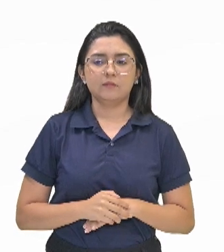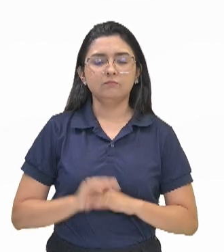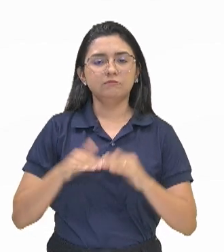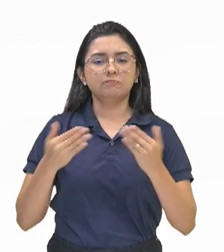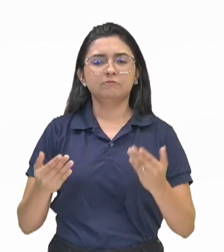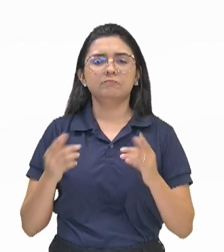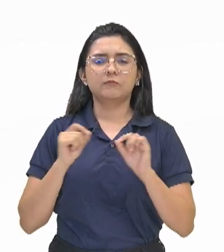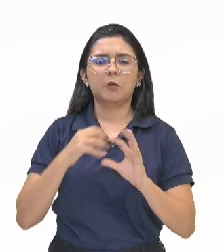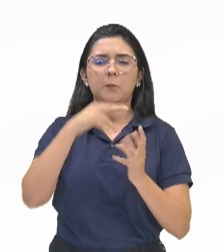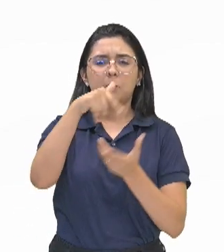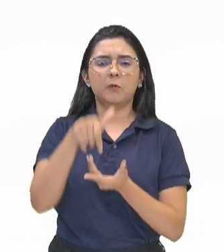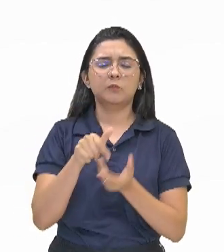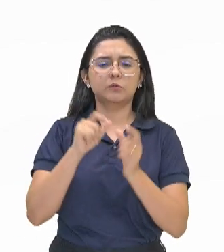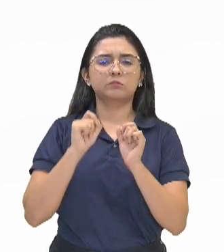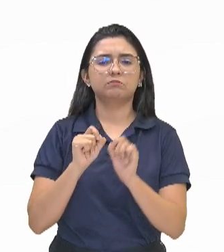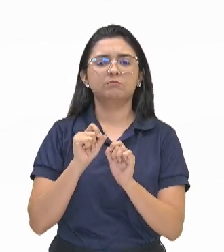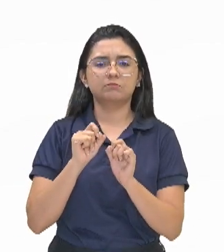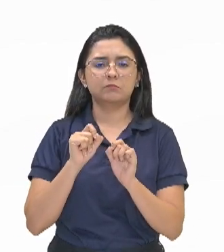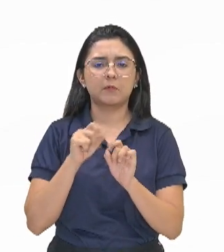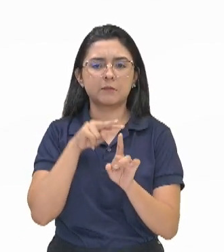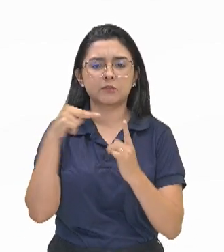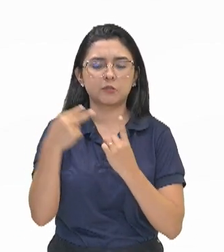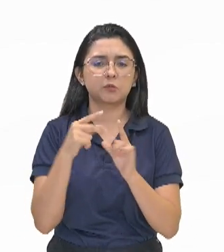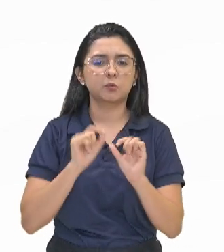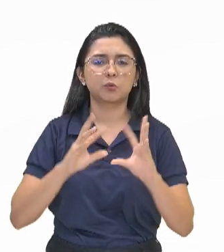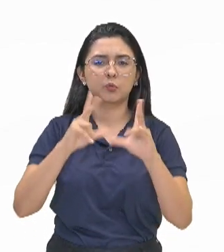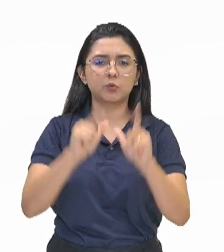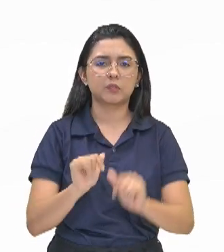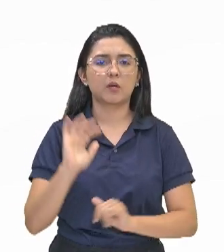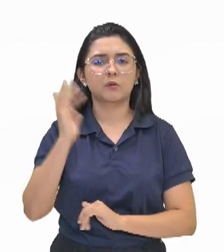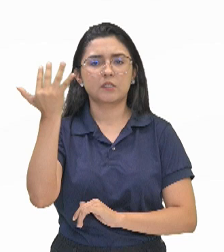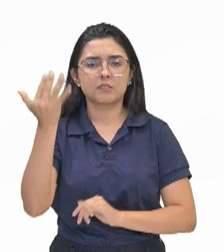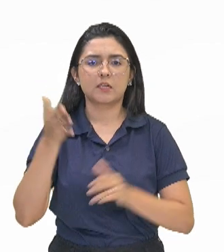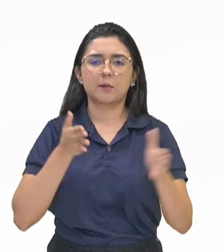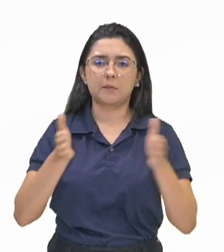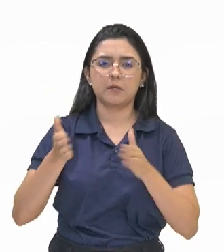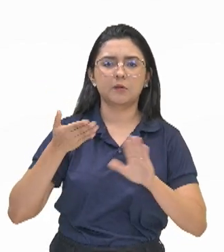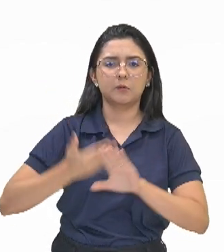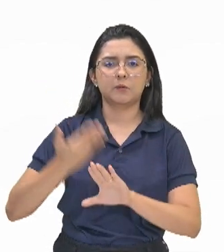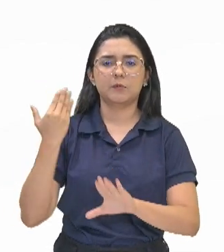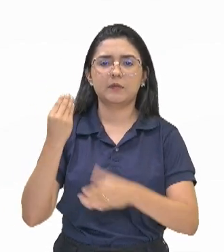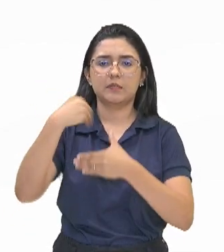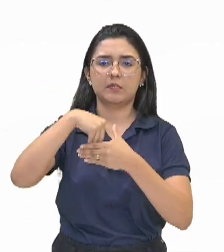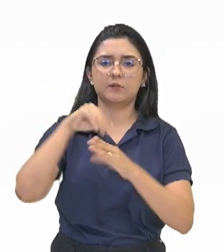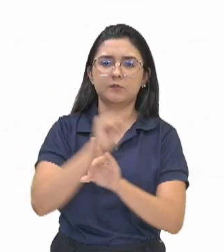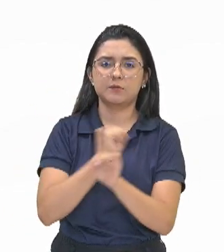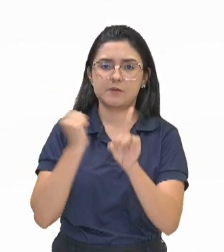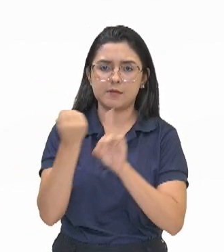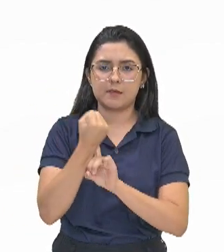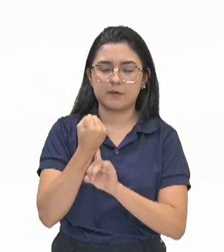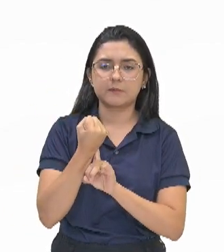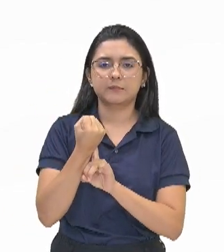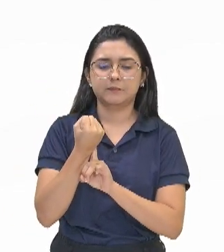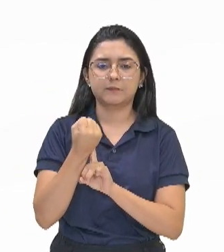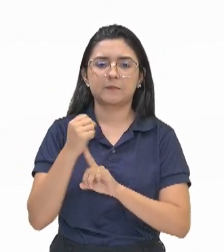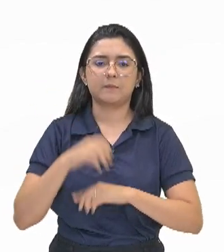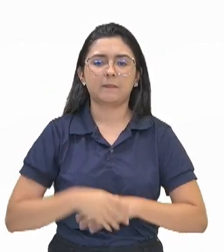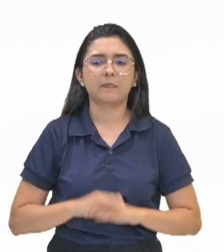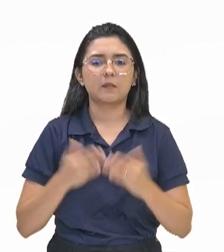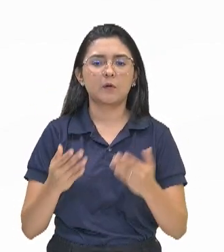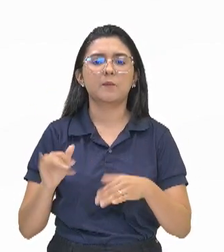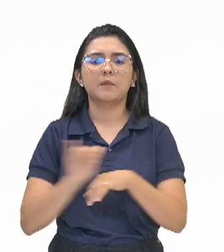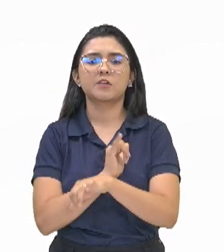sua totalidade, que acontecia, né, os acontecimentos daquela época na sociedade, a partir de um método